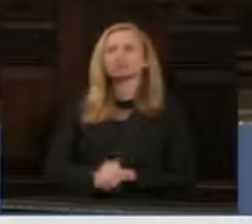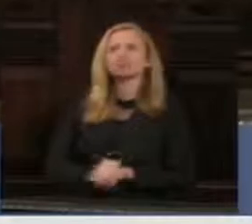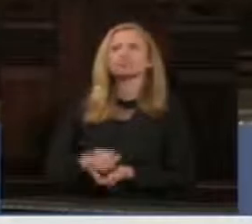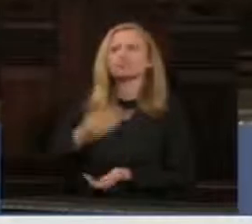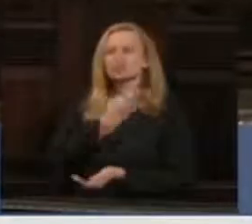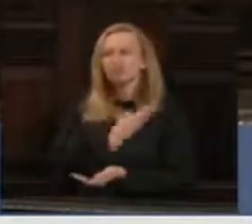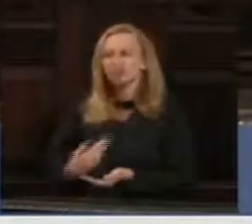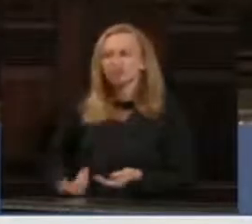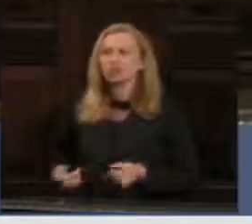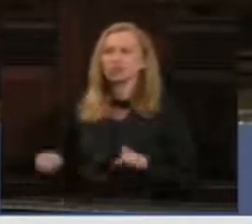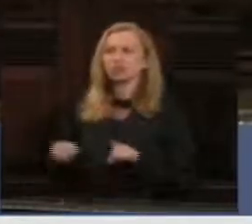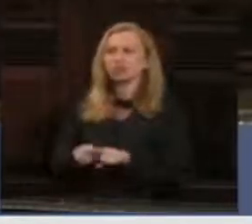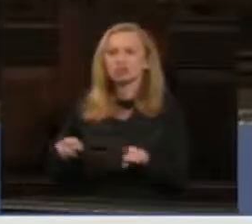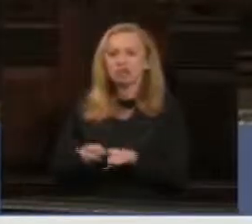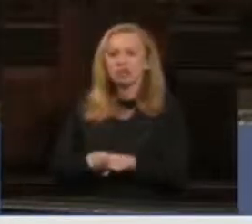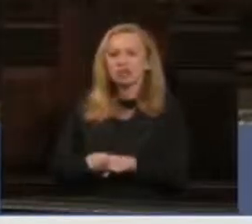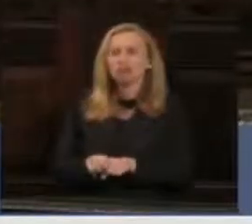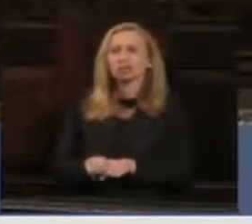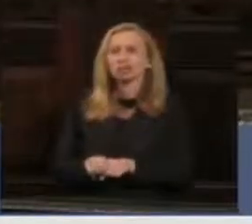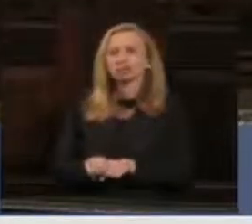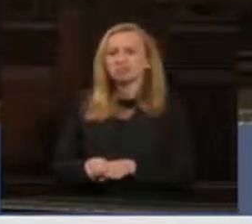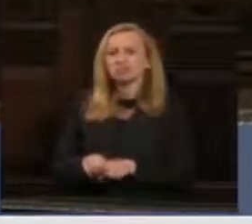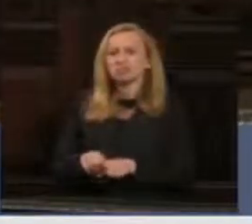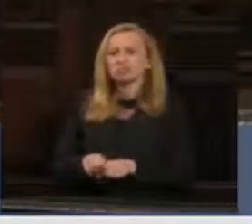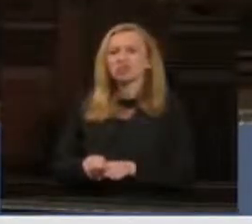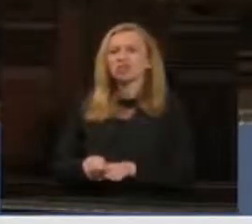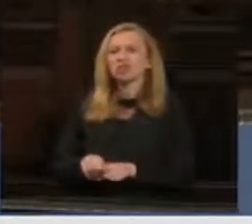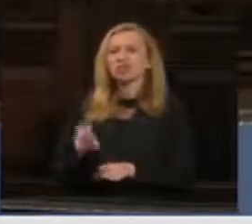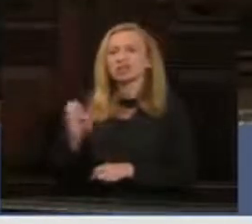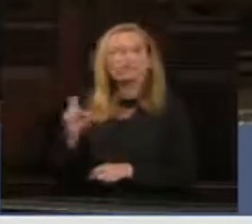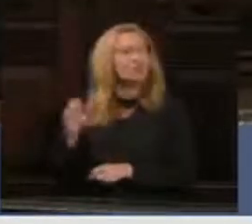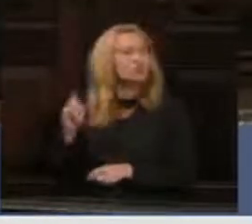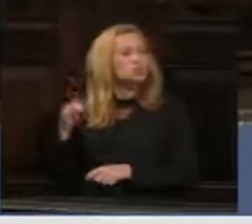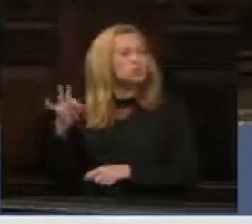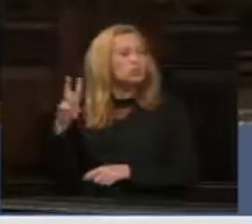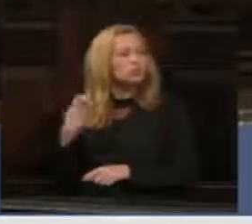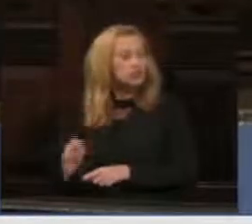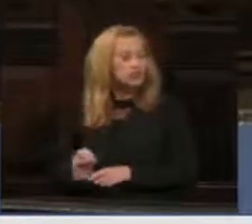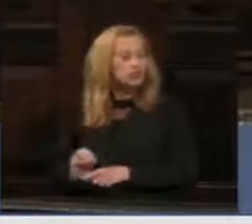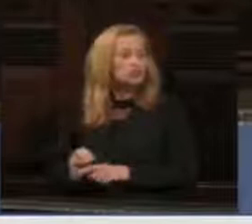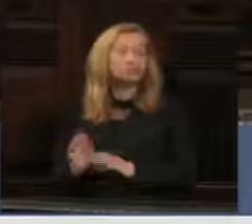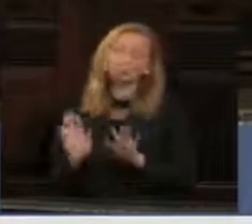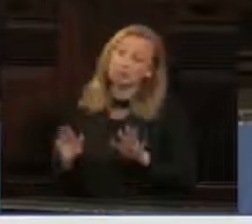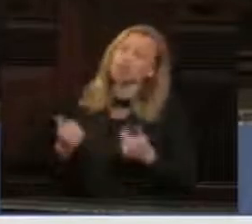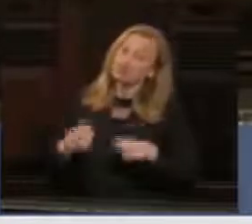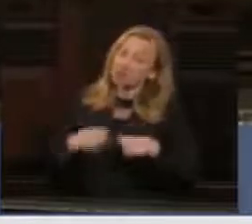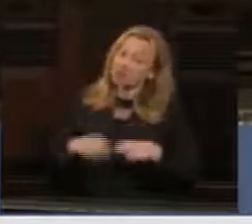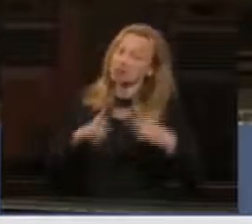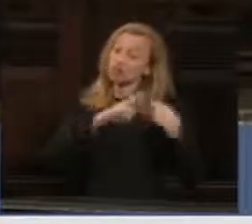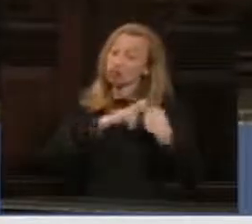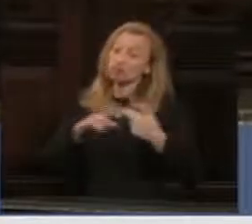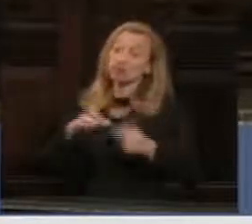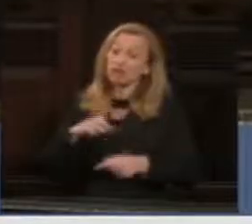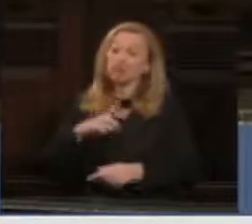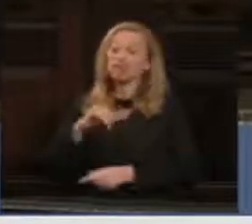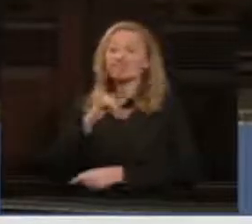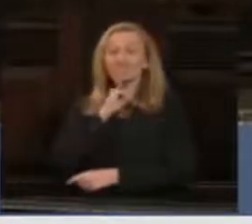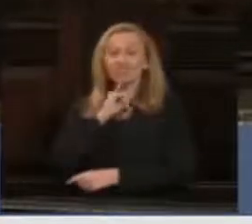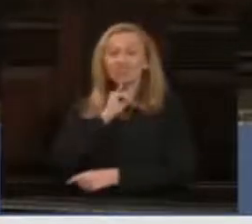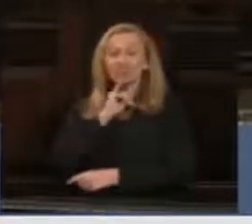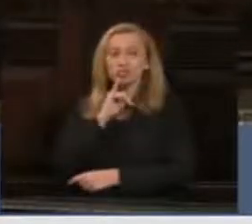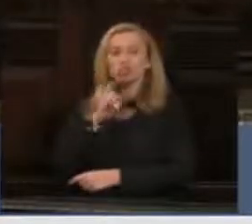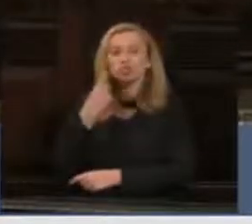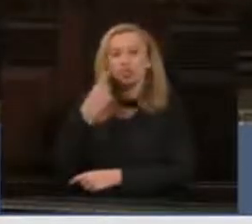executivo, mas há que se ter responsabilidade. E infelizmente, o ato que nós assistimos